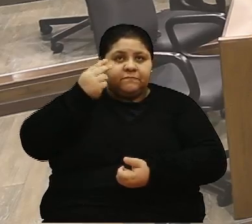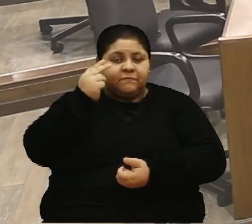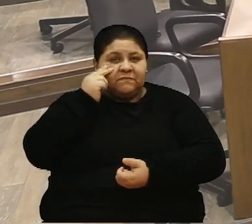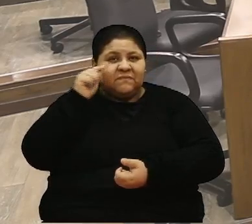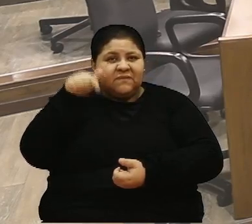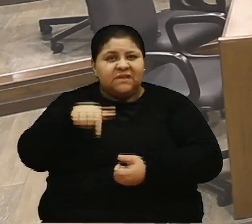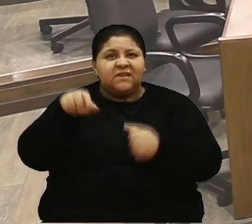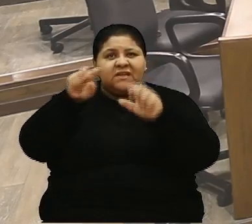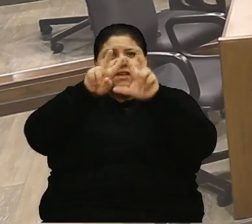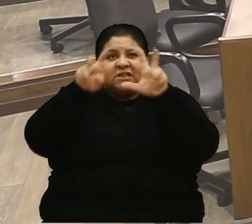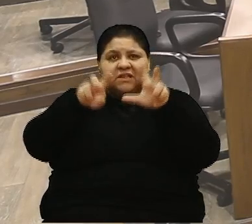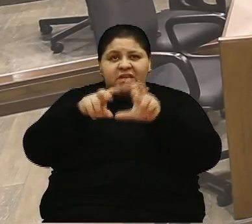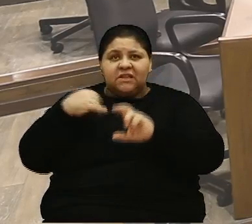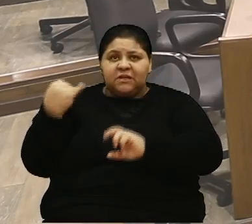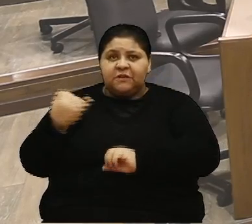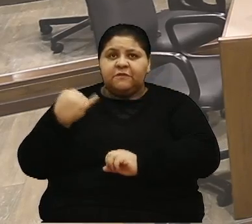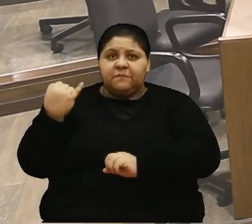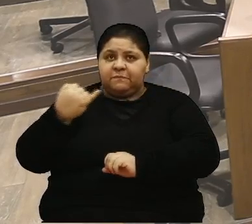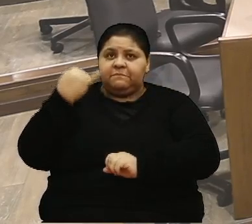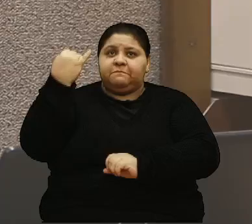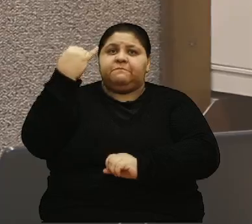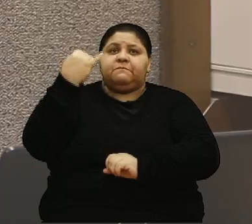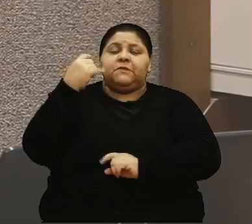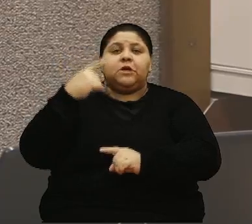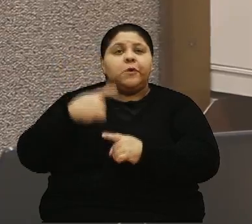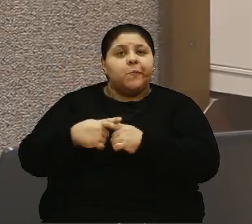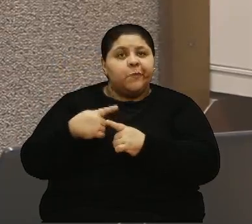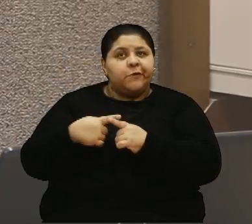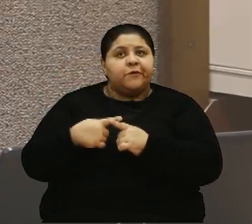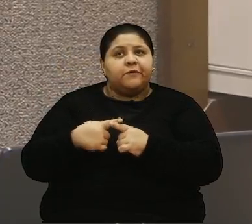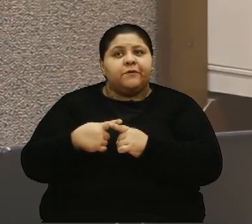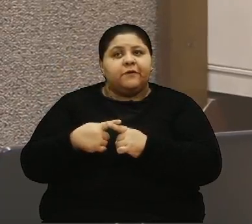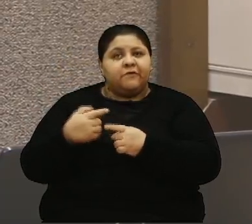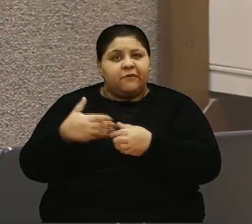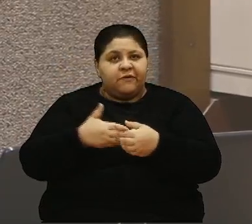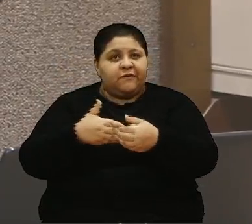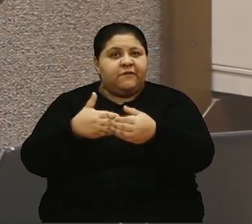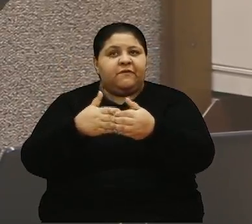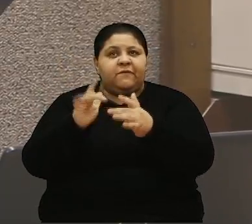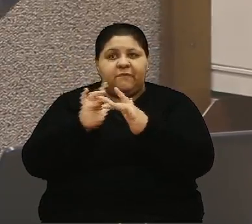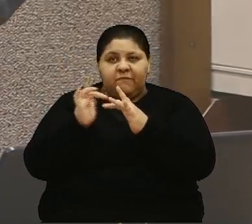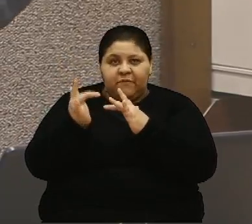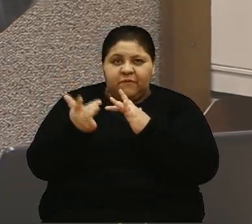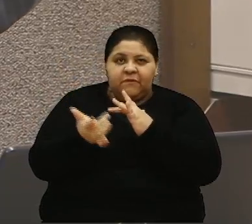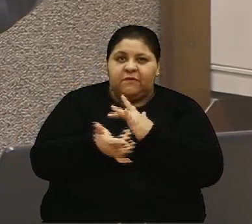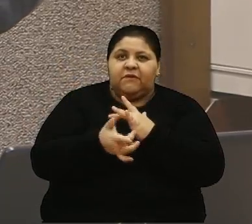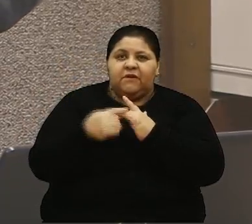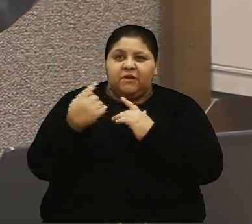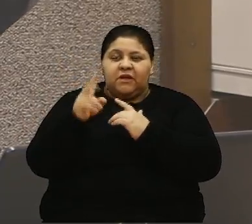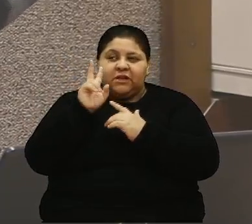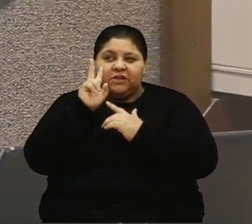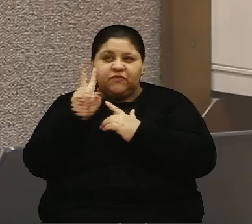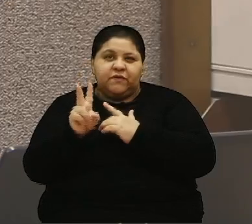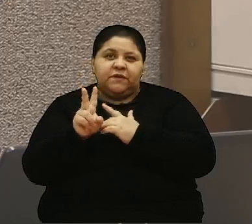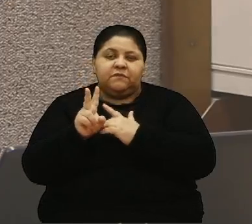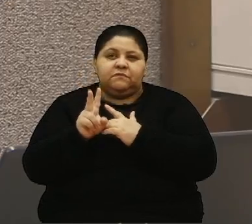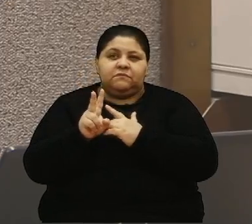ele é muito pertinente. Porque quem acompanha a rede social, a gente vê lá